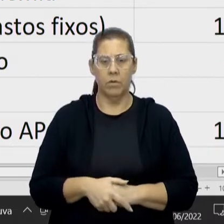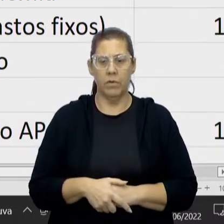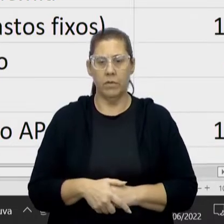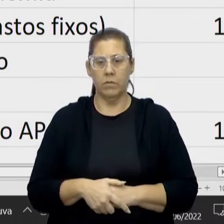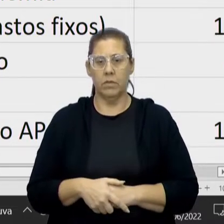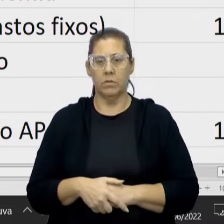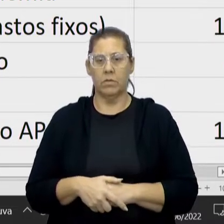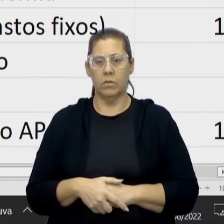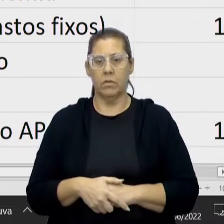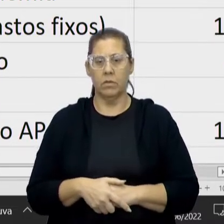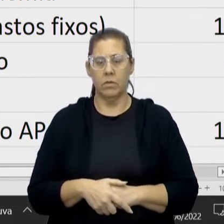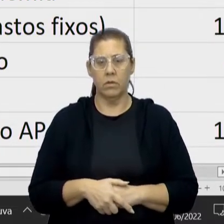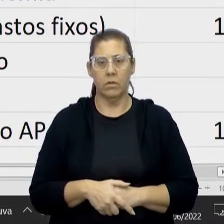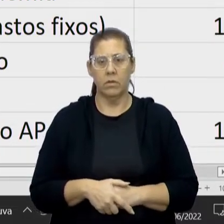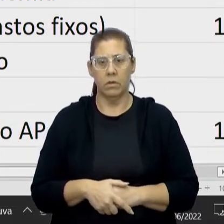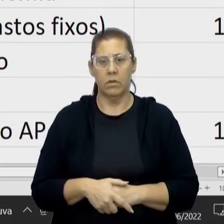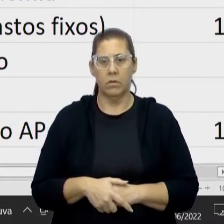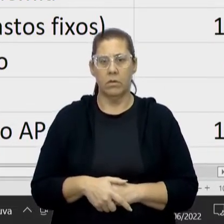4.